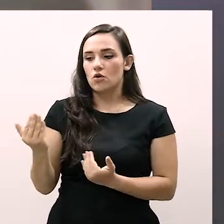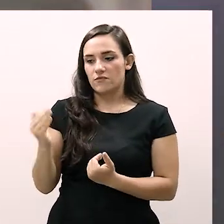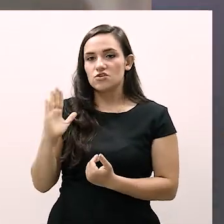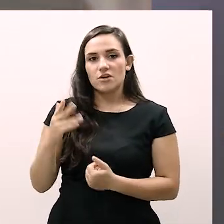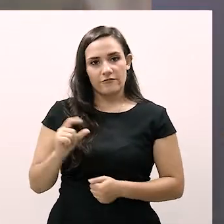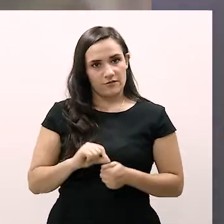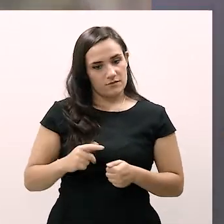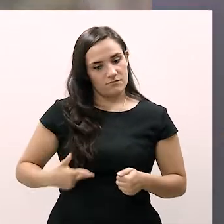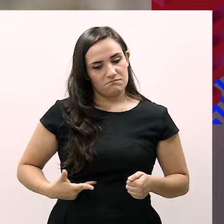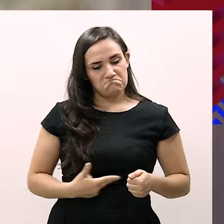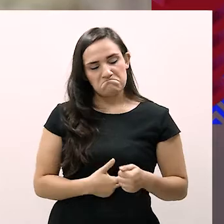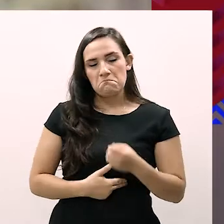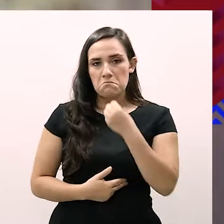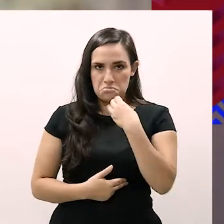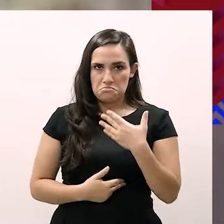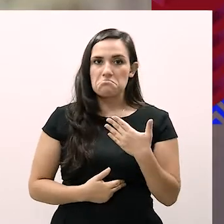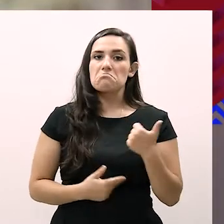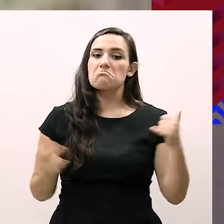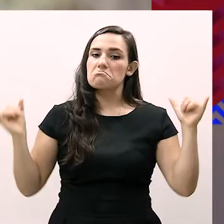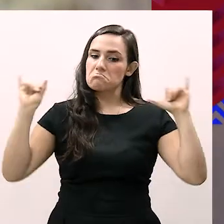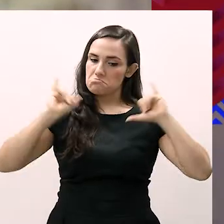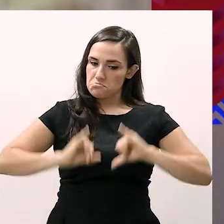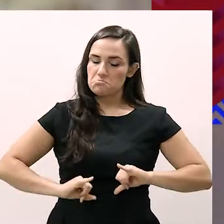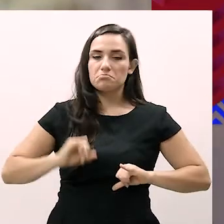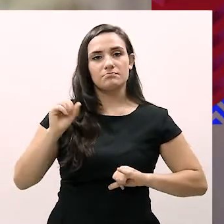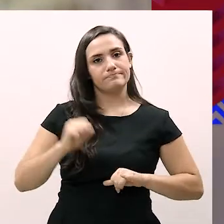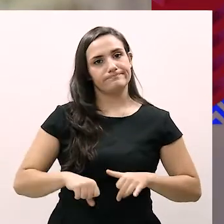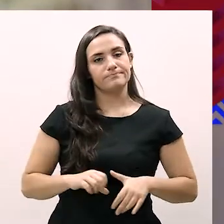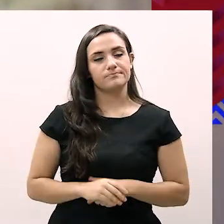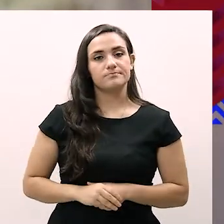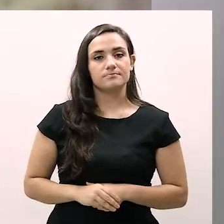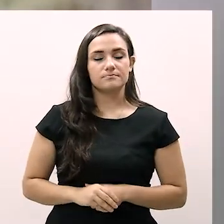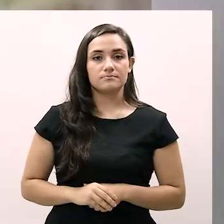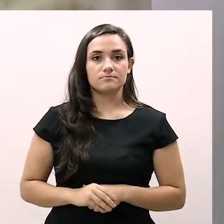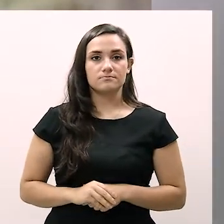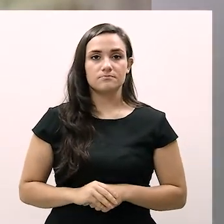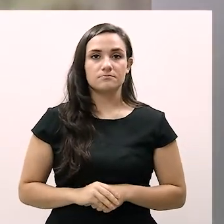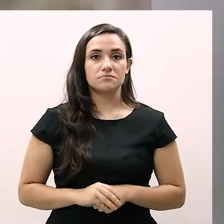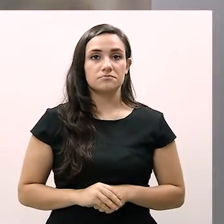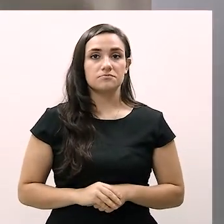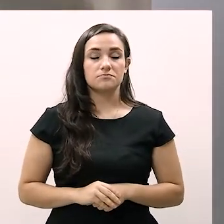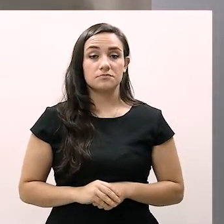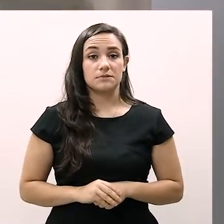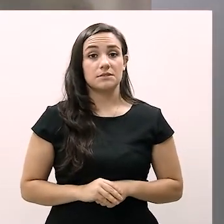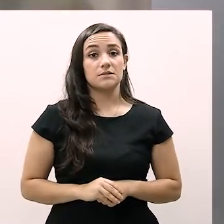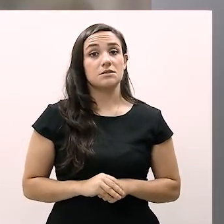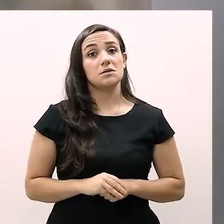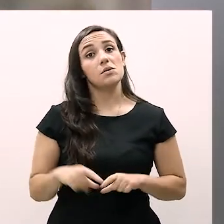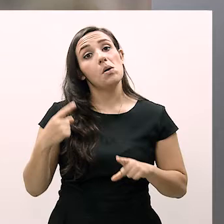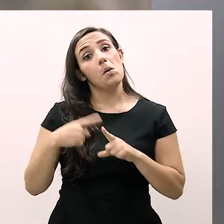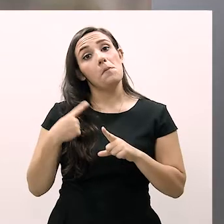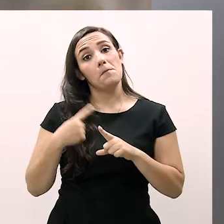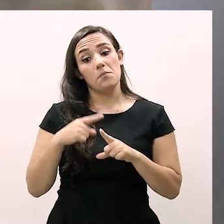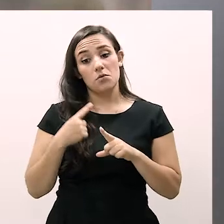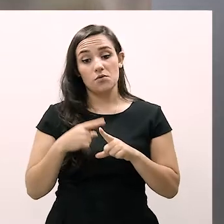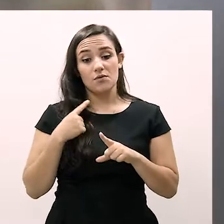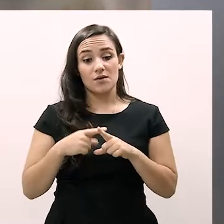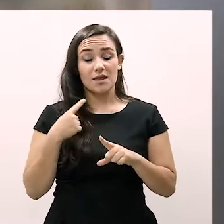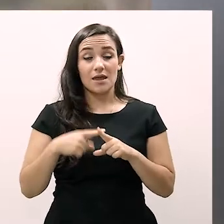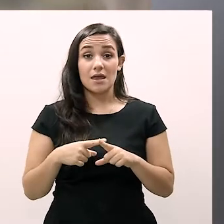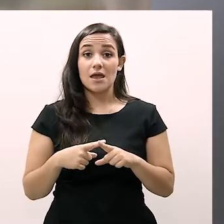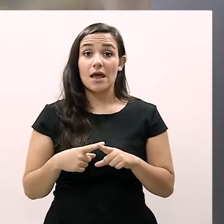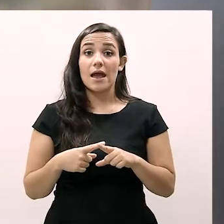resultados tão satisfatórios, porque habitualmente, contempla outros fatores também